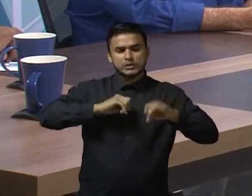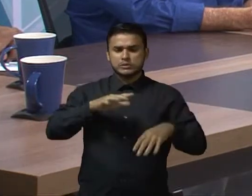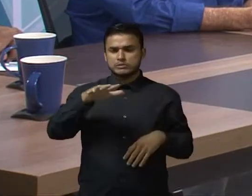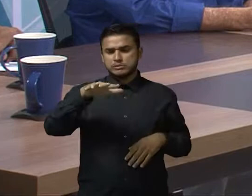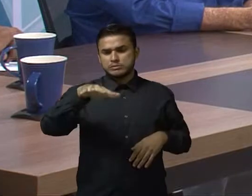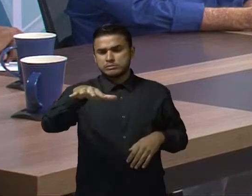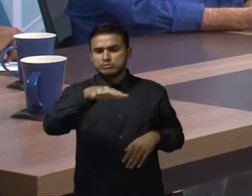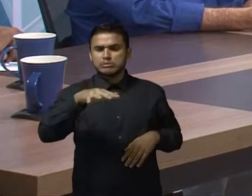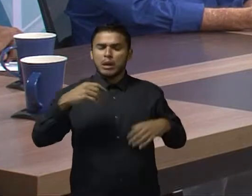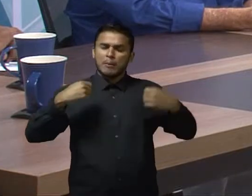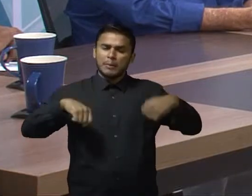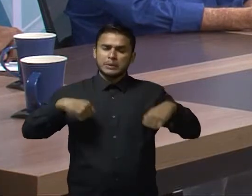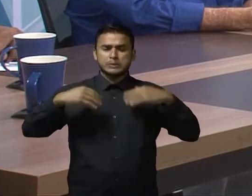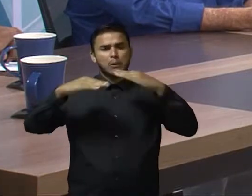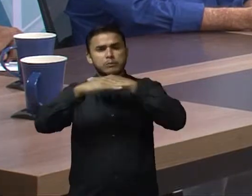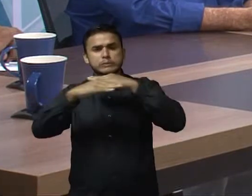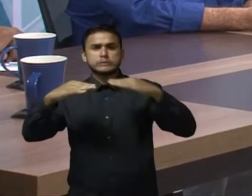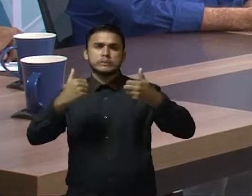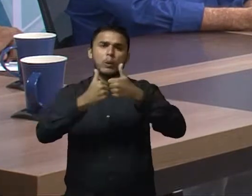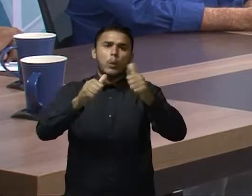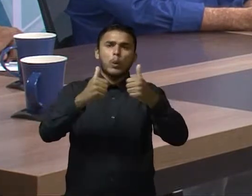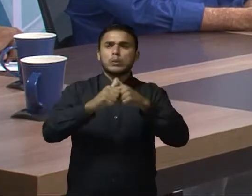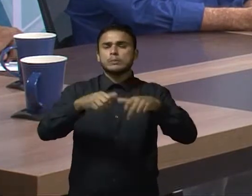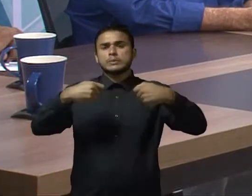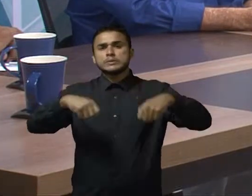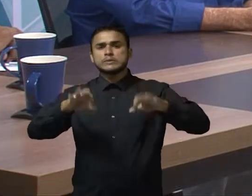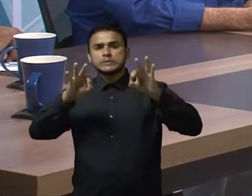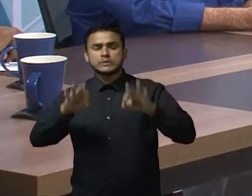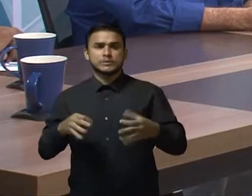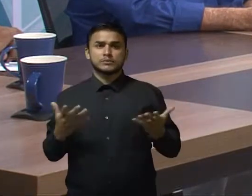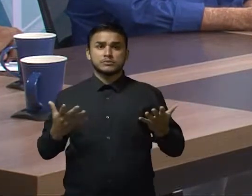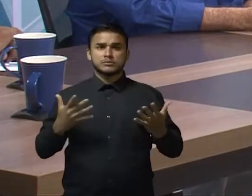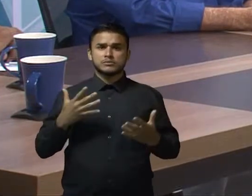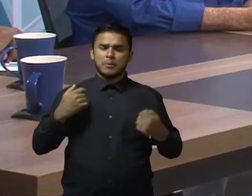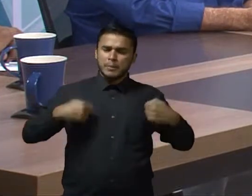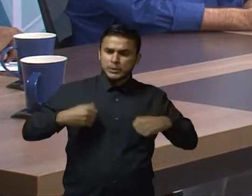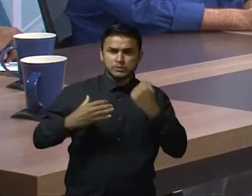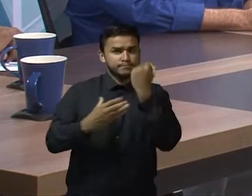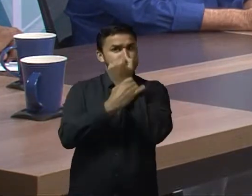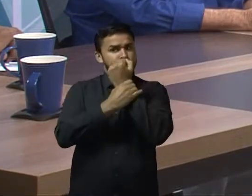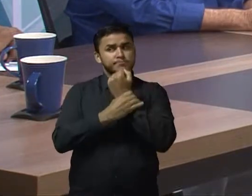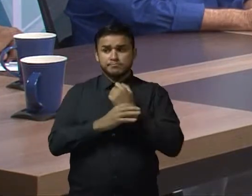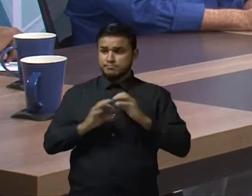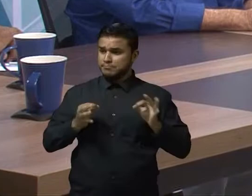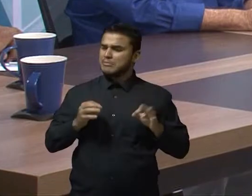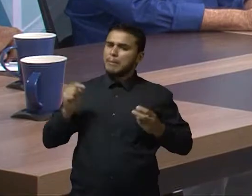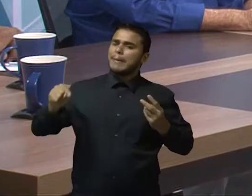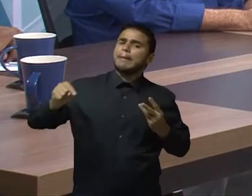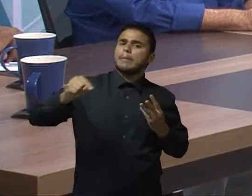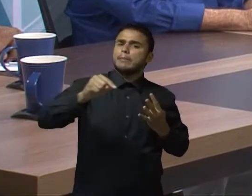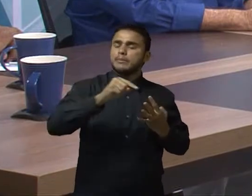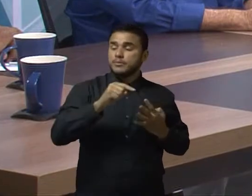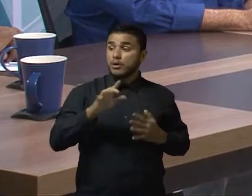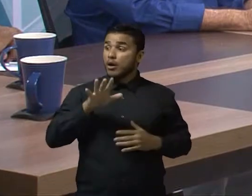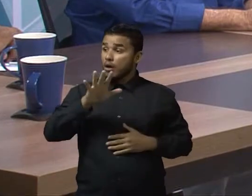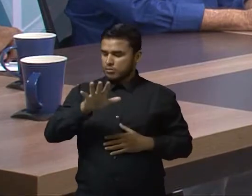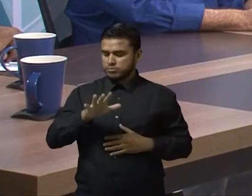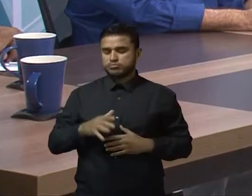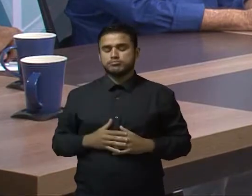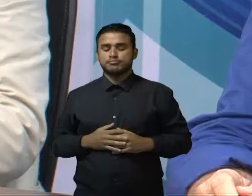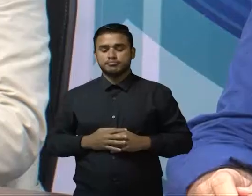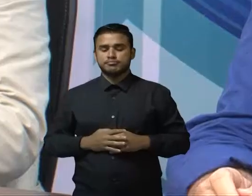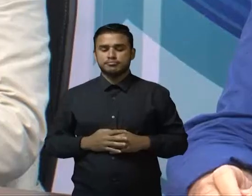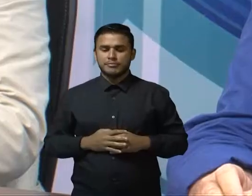É interessante isso. Mas ela não reivindica nesse aspecto segurança a melhoria desse